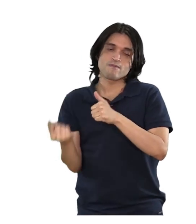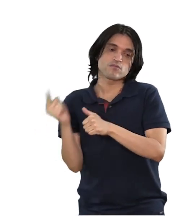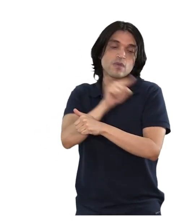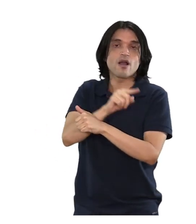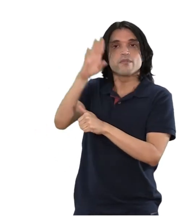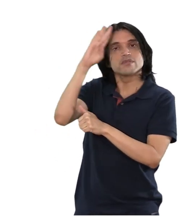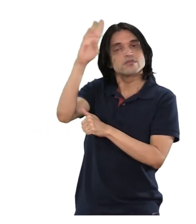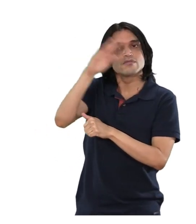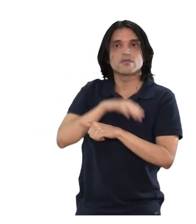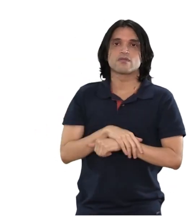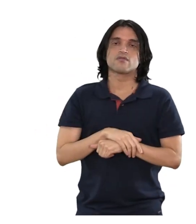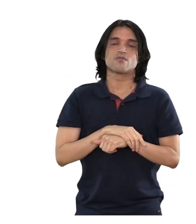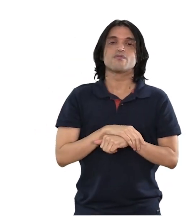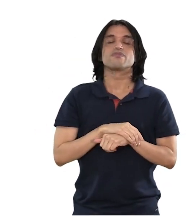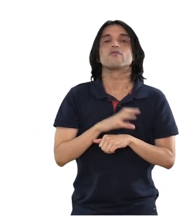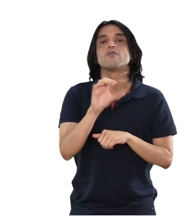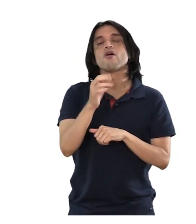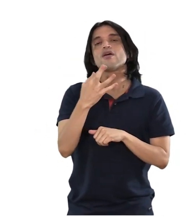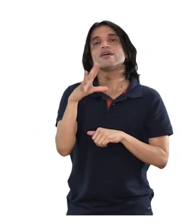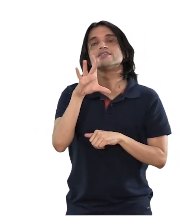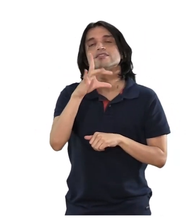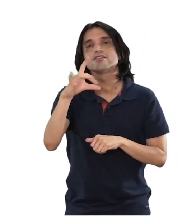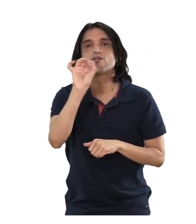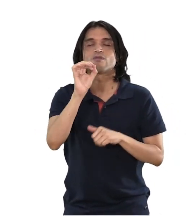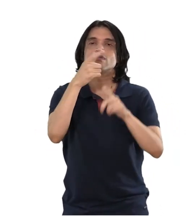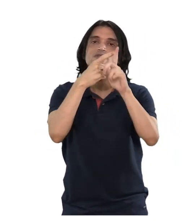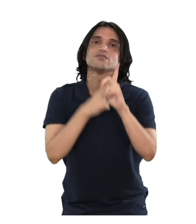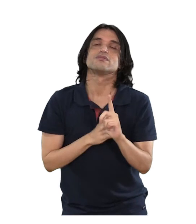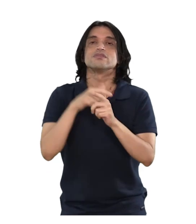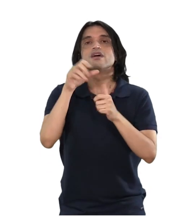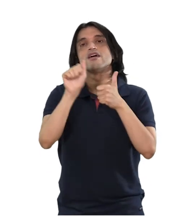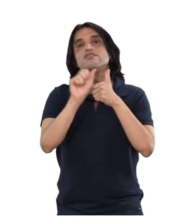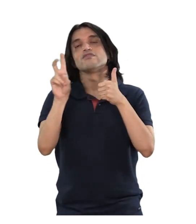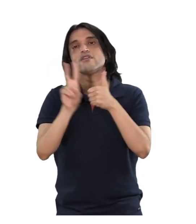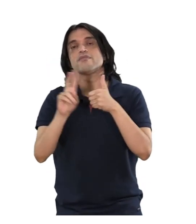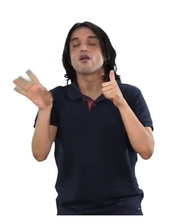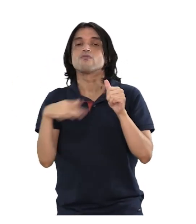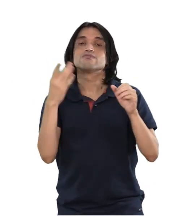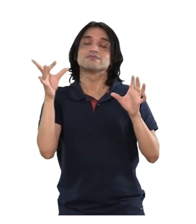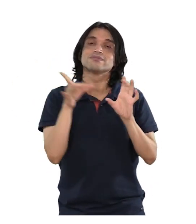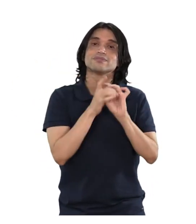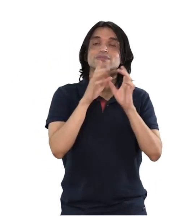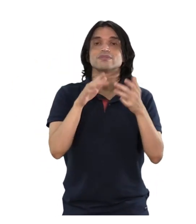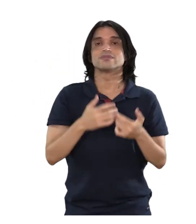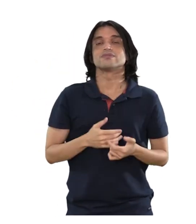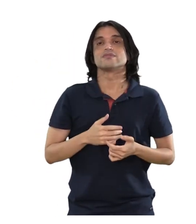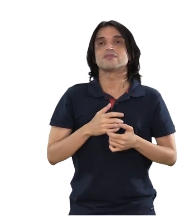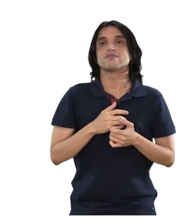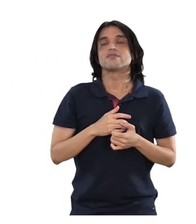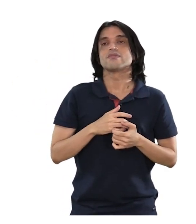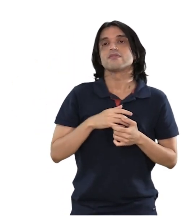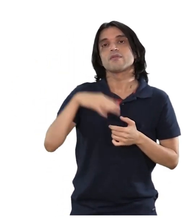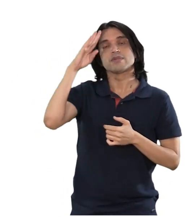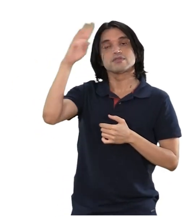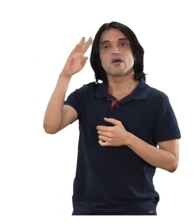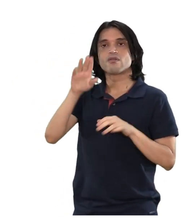ou seja, elas especificam a atividade verbal. Observe. A rua foi alagada porque o rio